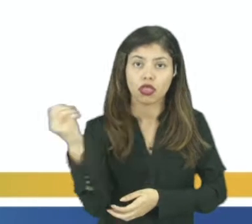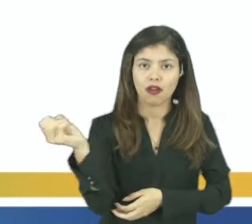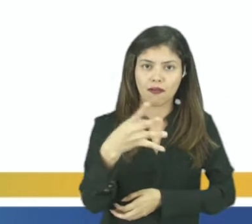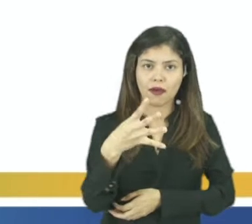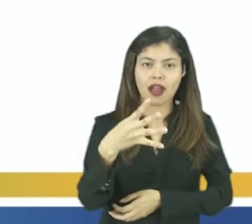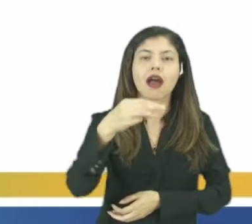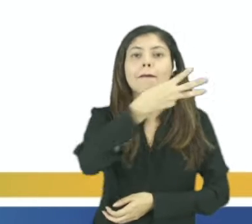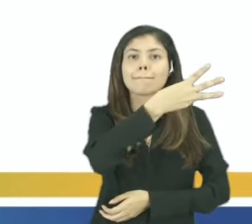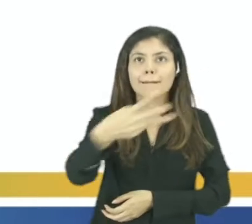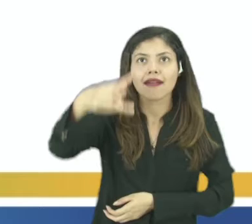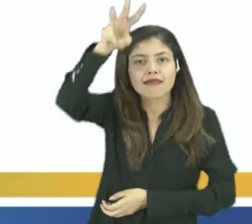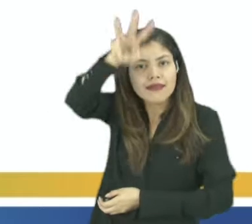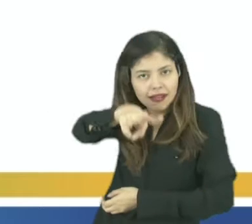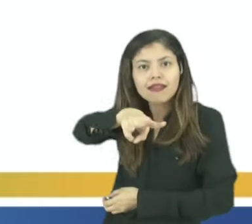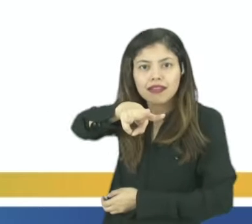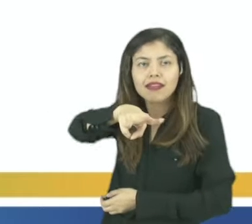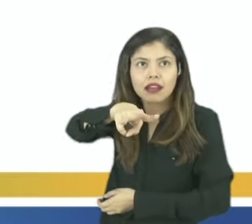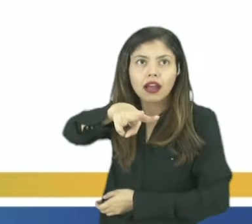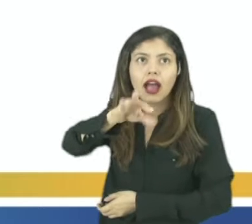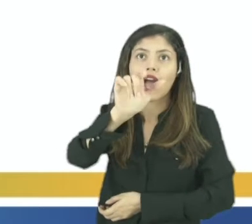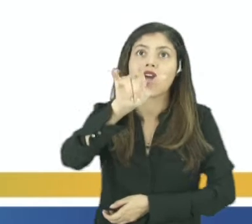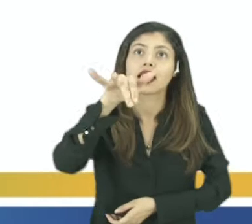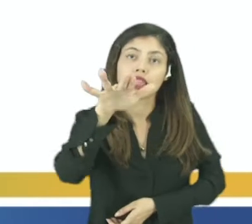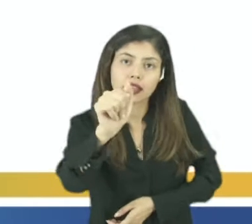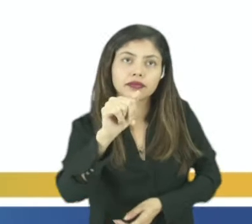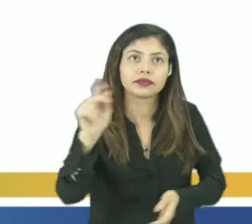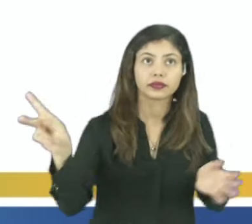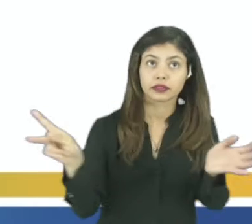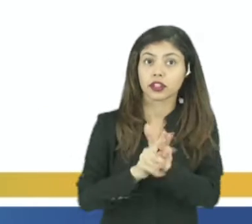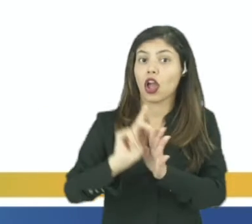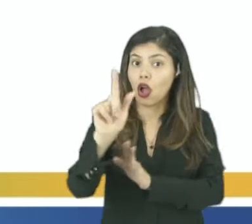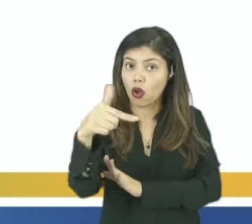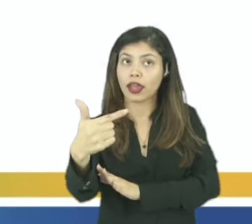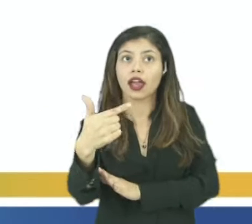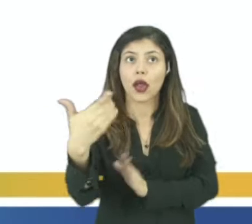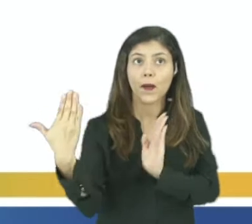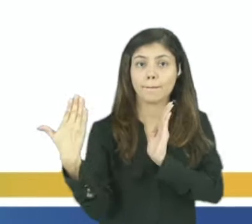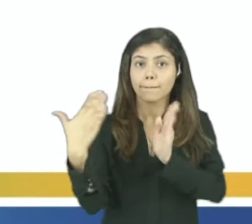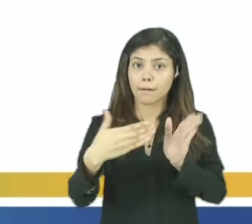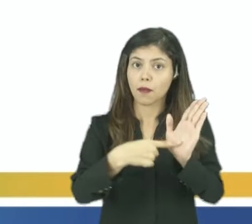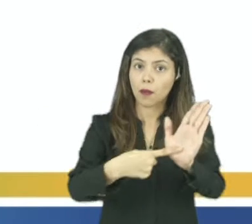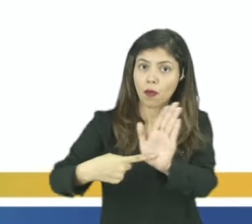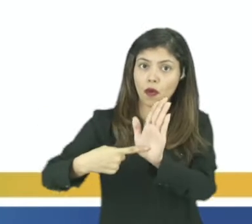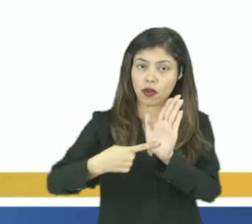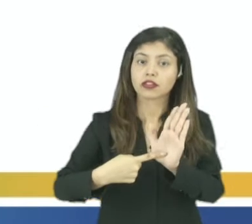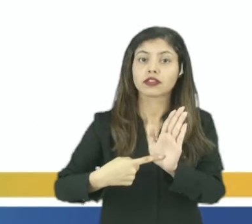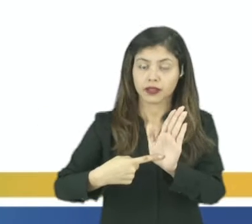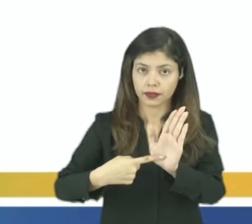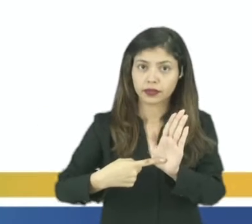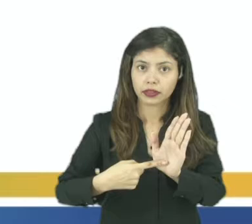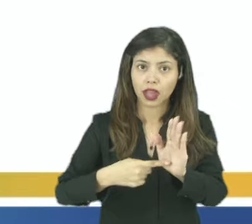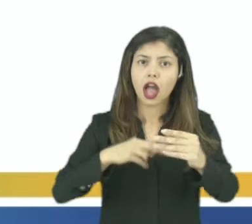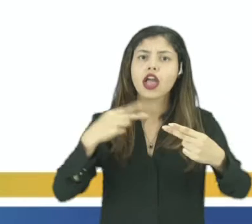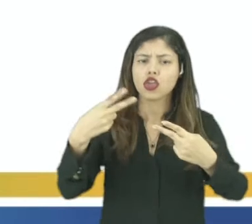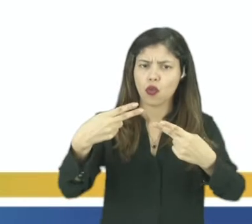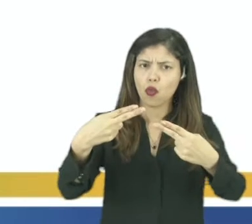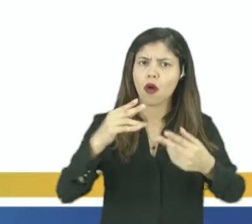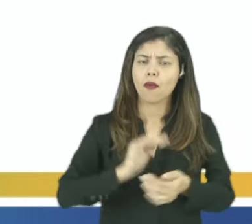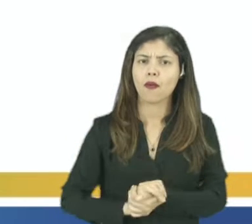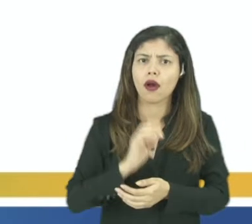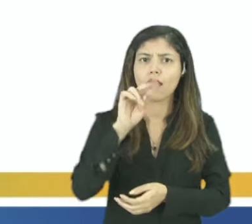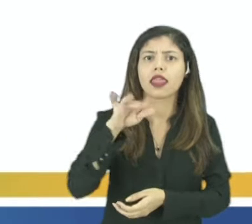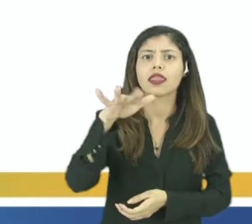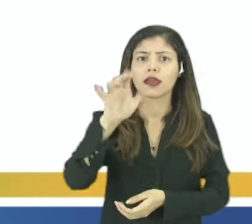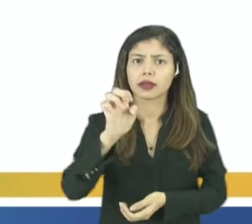uma nova matriz A', tal que o determinante dessa matriz A' será igual ao